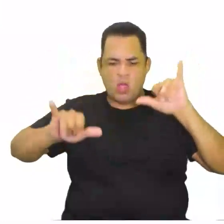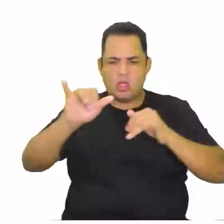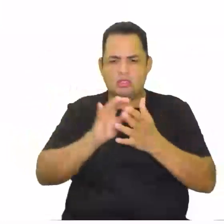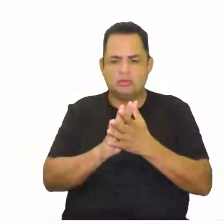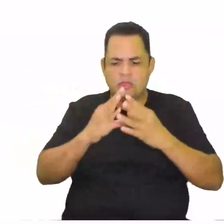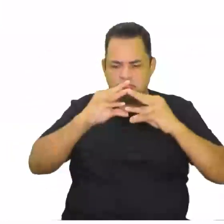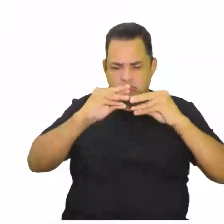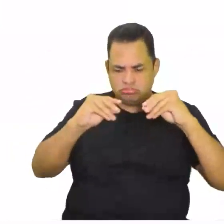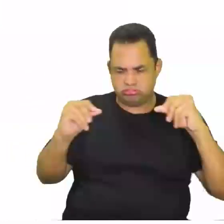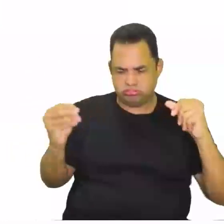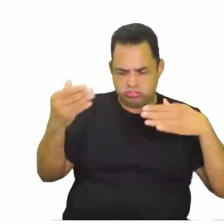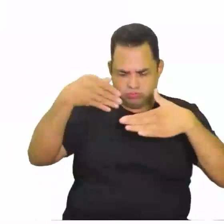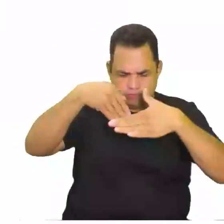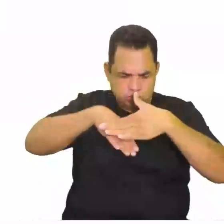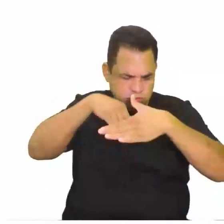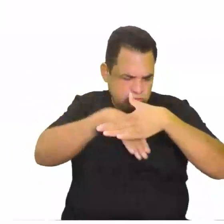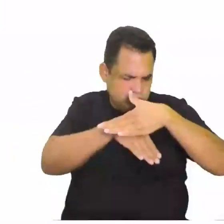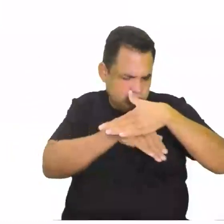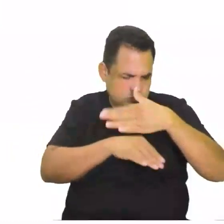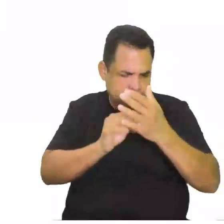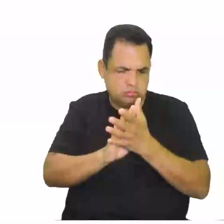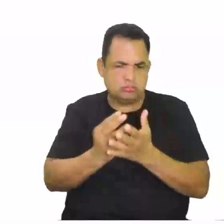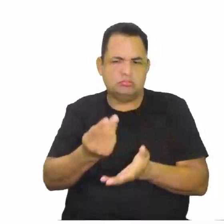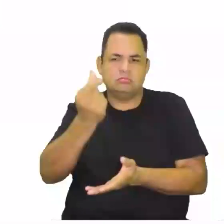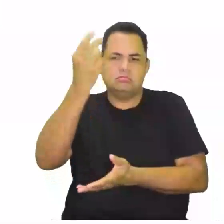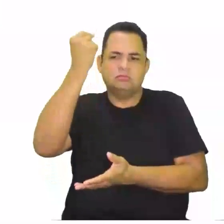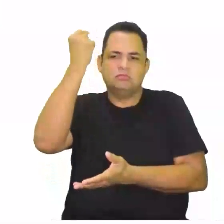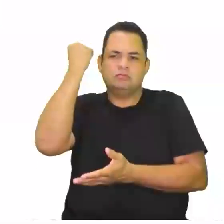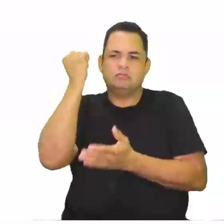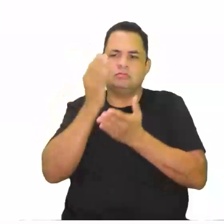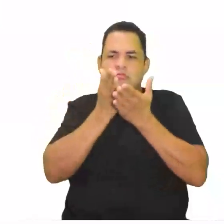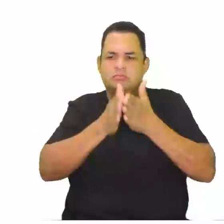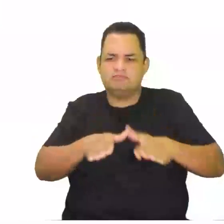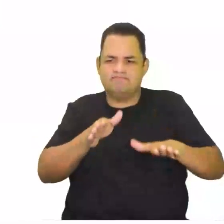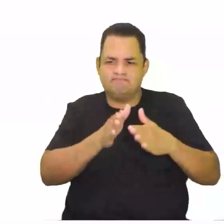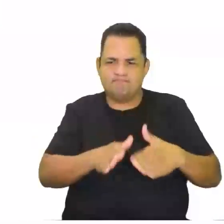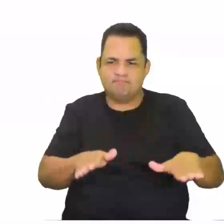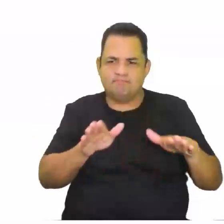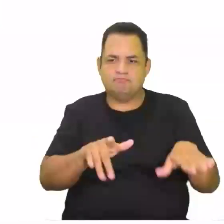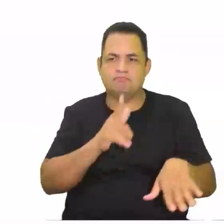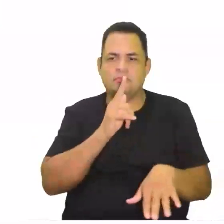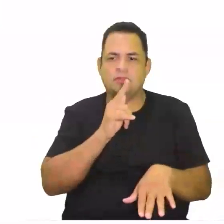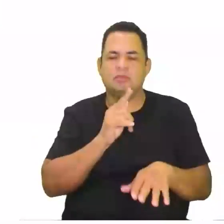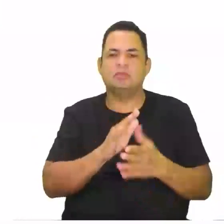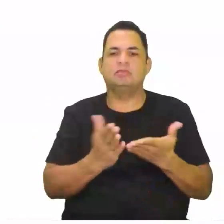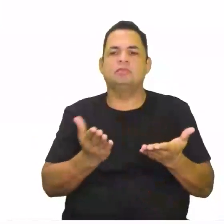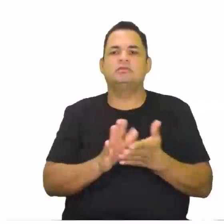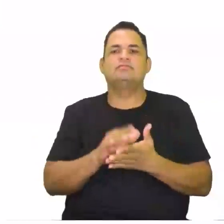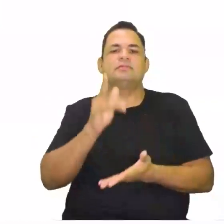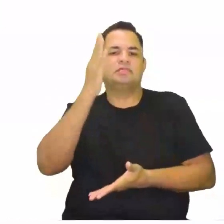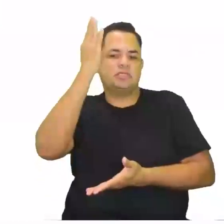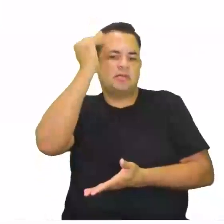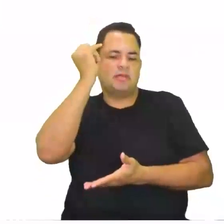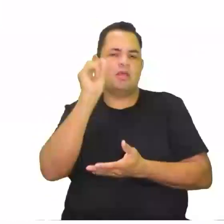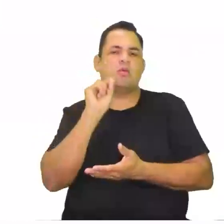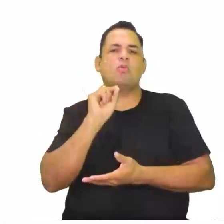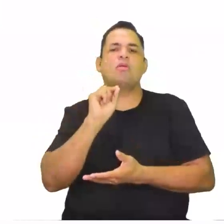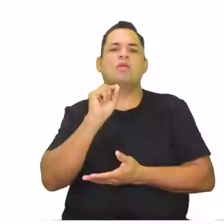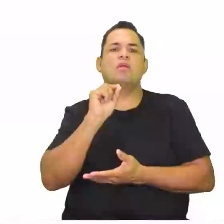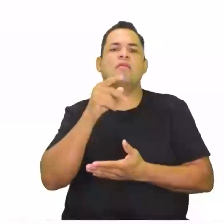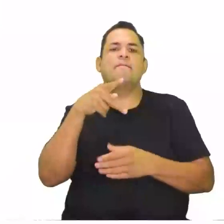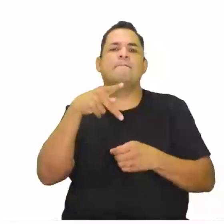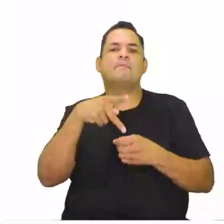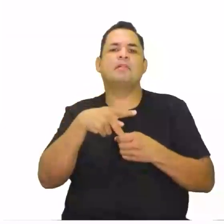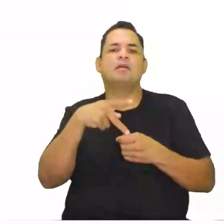ou acumulados no fundo de antigos mares. E aí a gente perguntou se você sabia o que era o